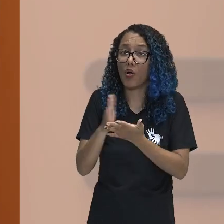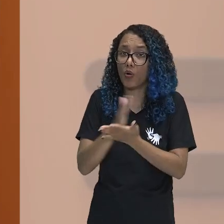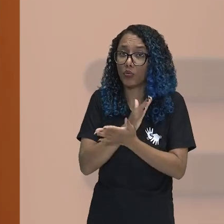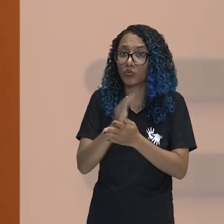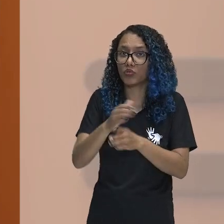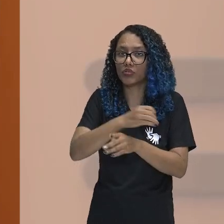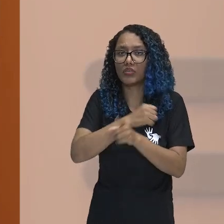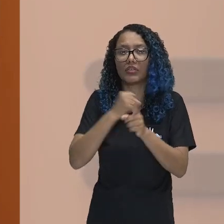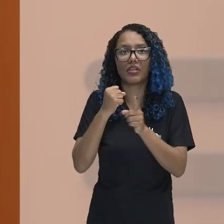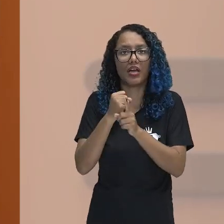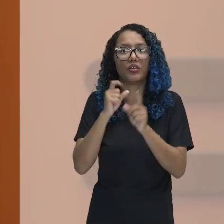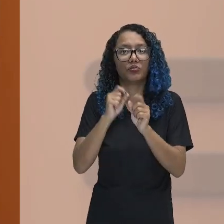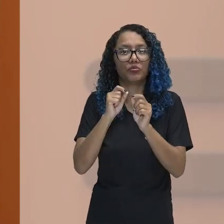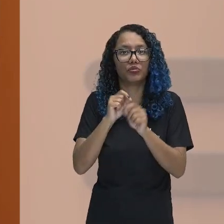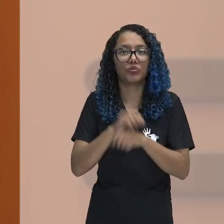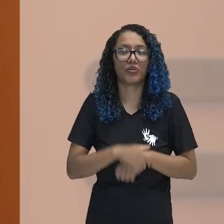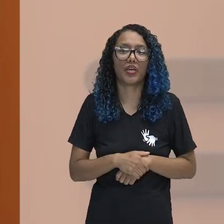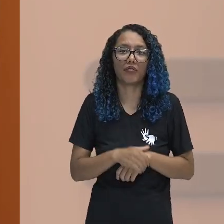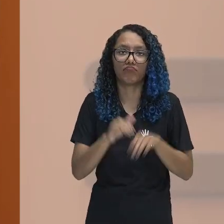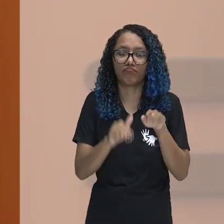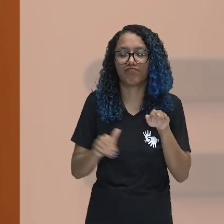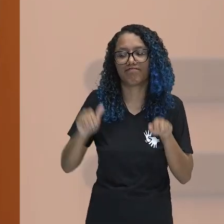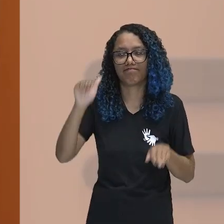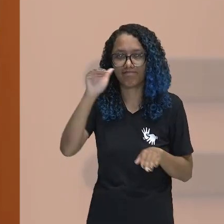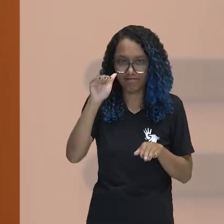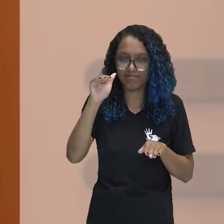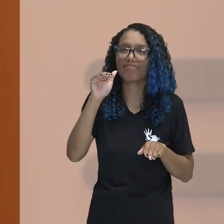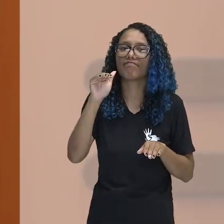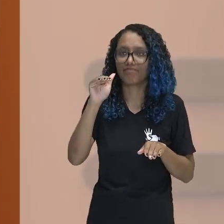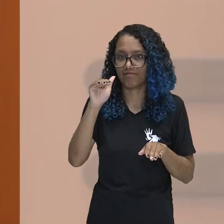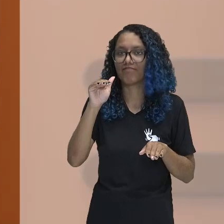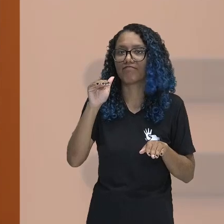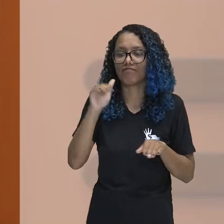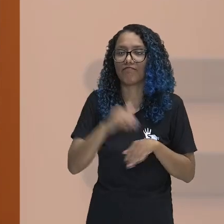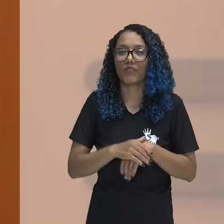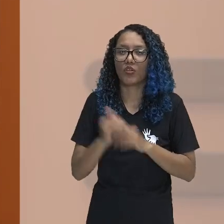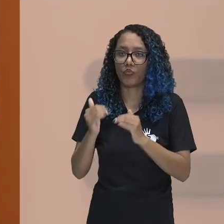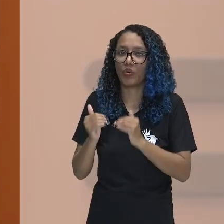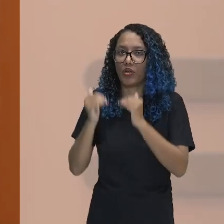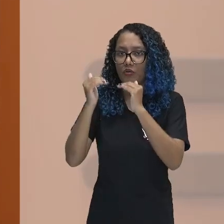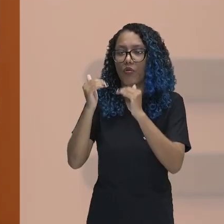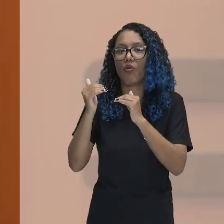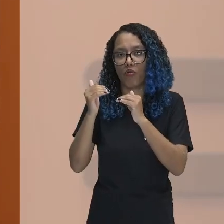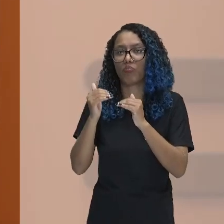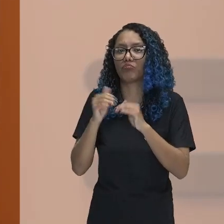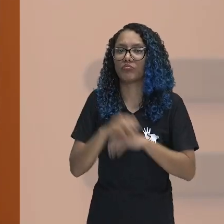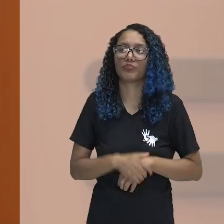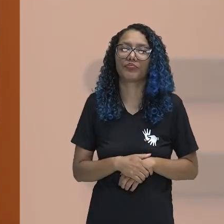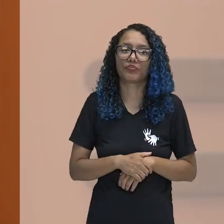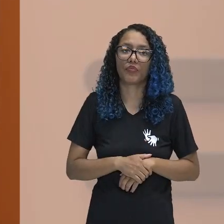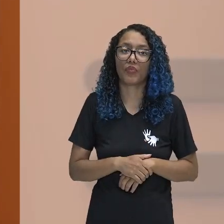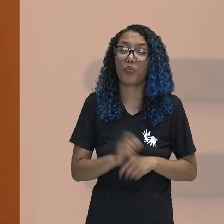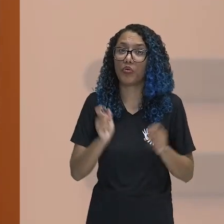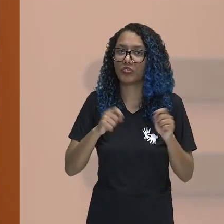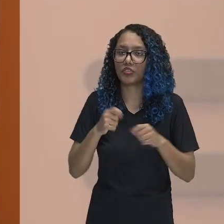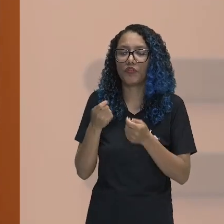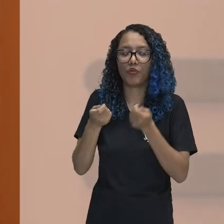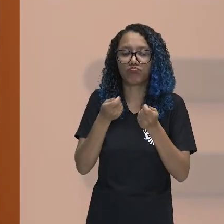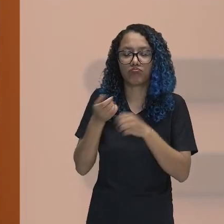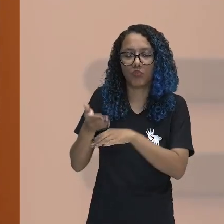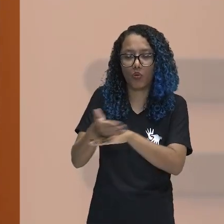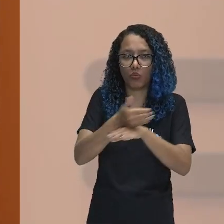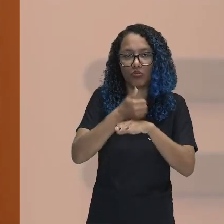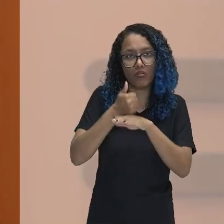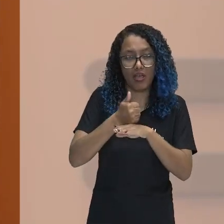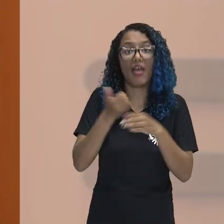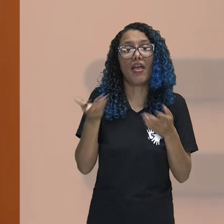acabam predominando em cima de outras, exercendo ali certa dominação. E é isso que a gente vai começar a ver a partir de agora,